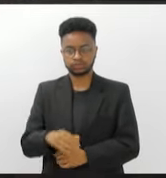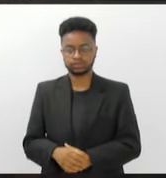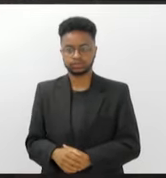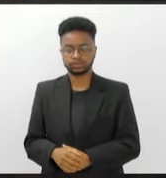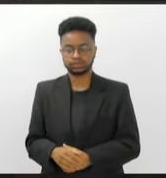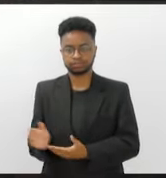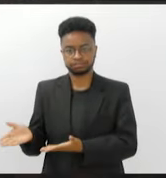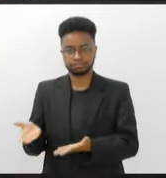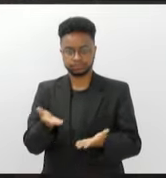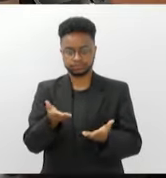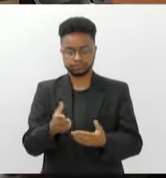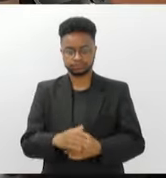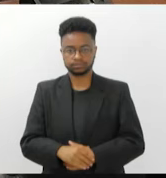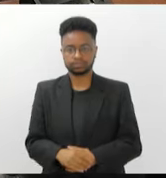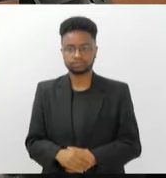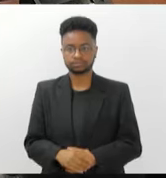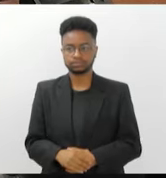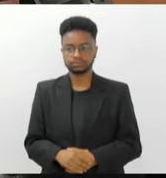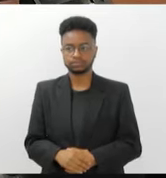favor.